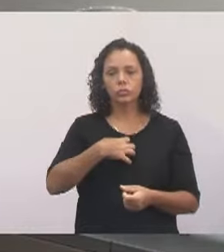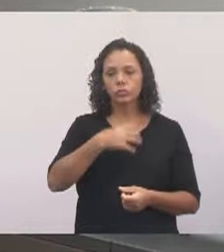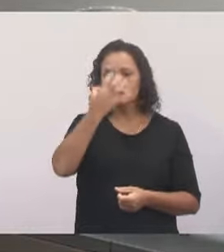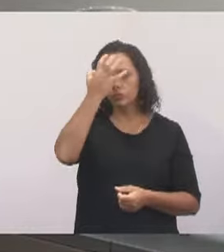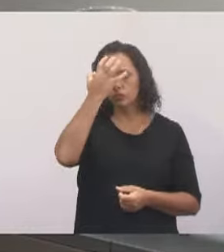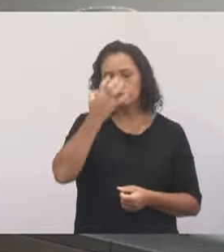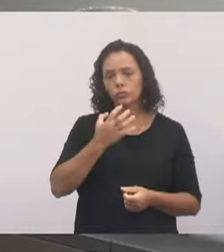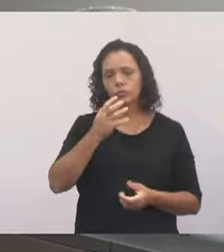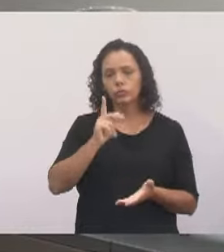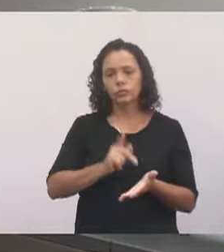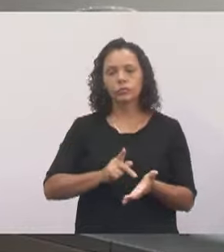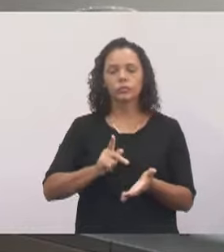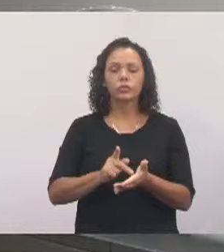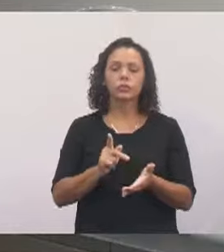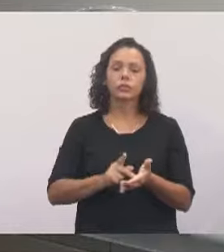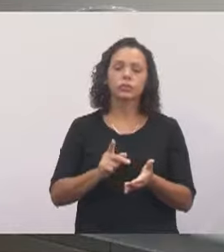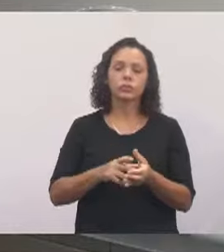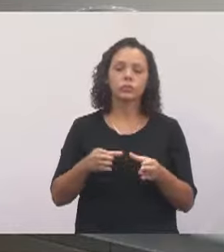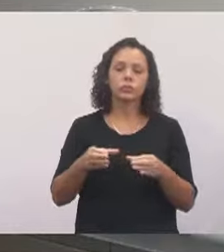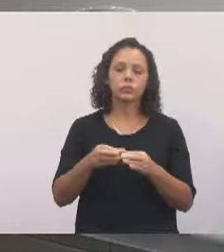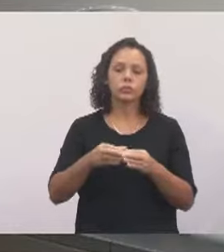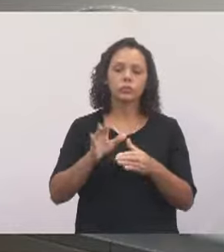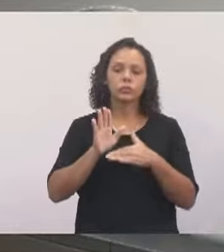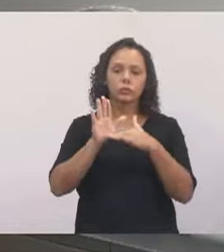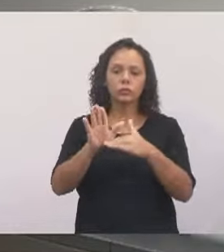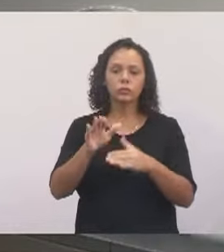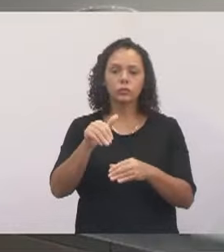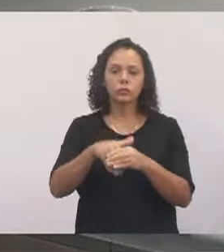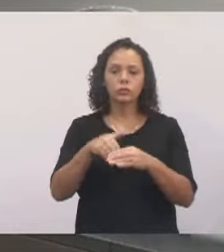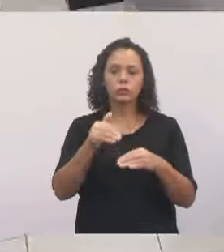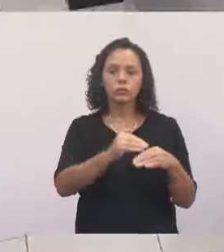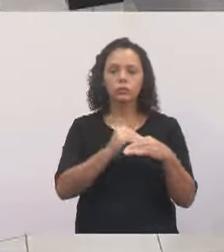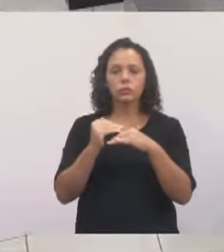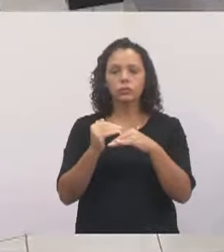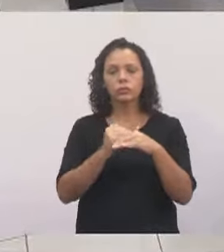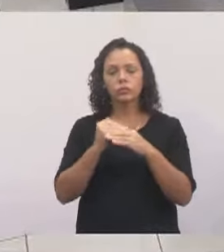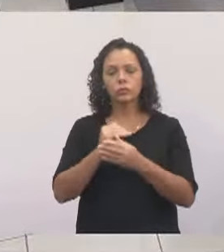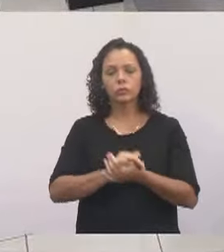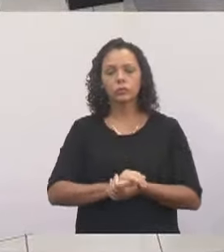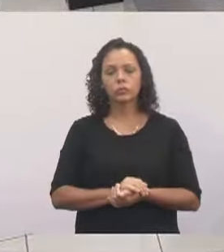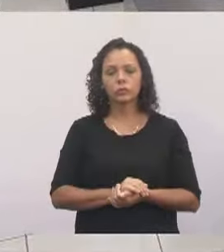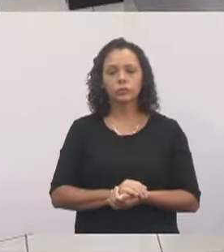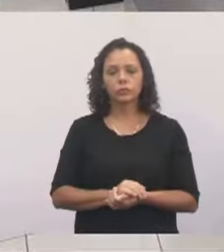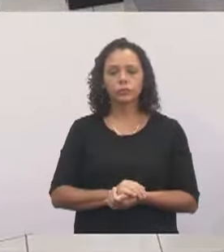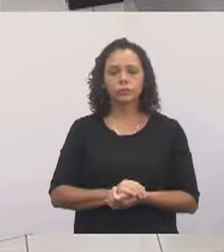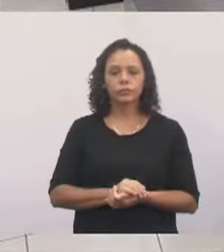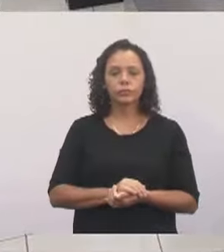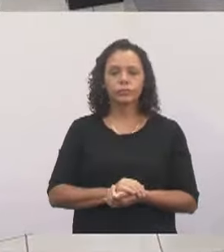caráter e com o grupo que te ajuda hoje na sessão. Meu voto é favorável.